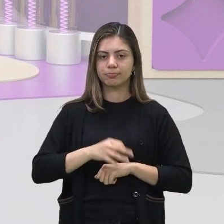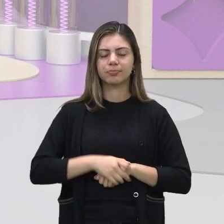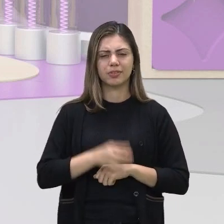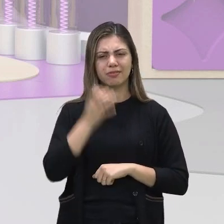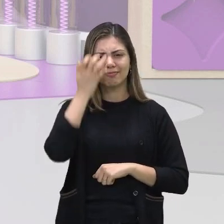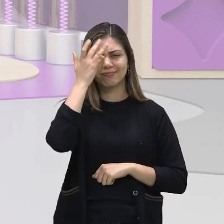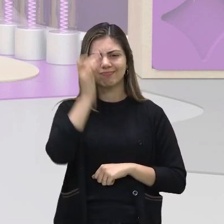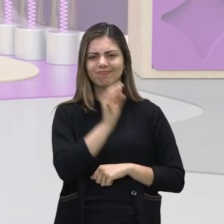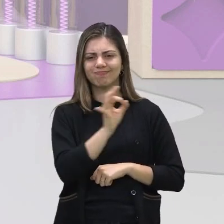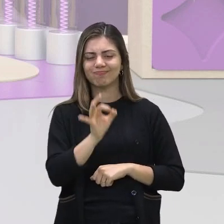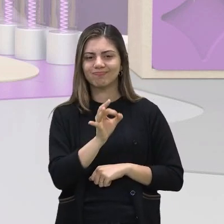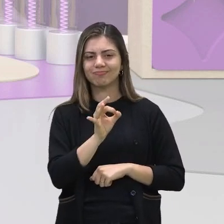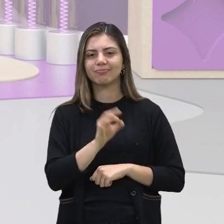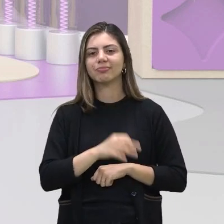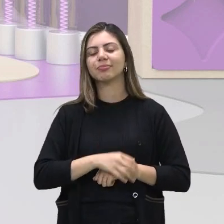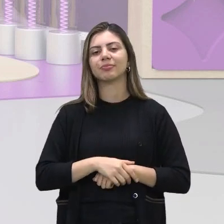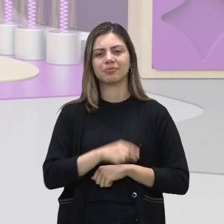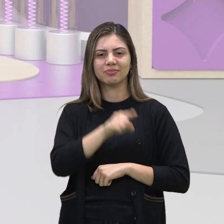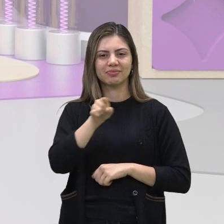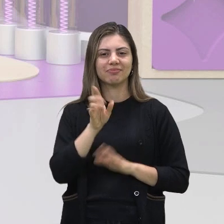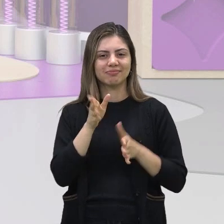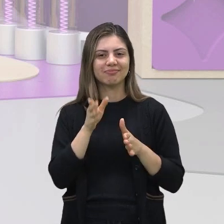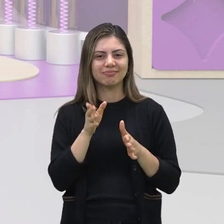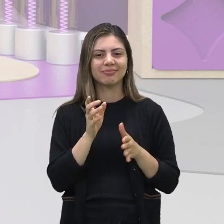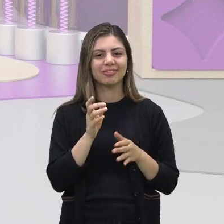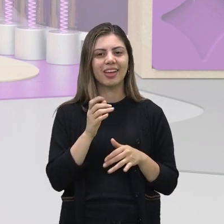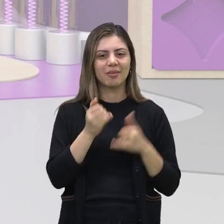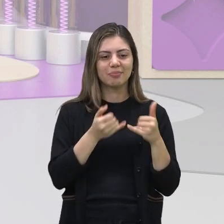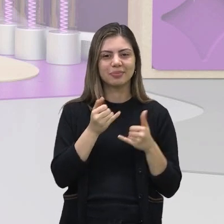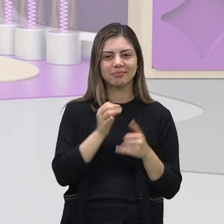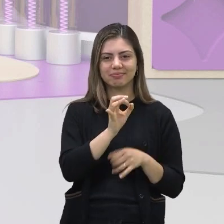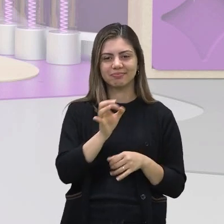Fácil, né? Todo mundo já brincou de cara e coroa.